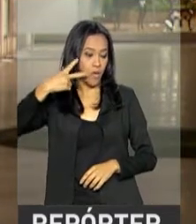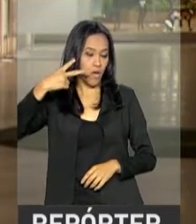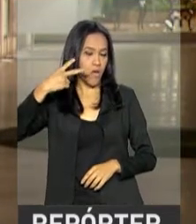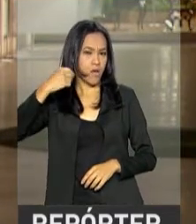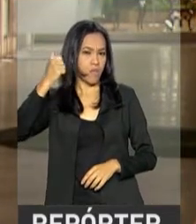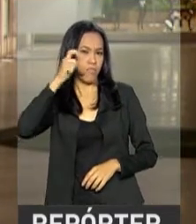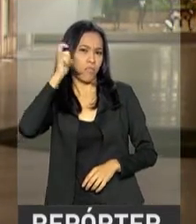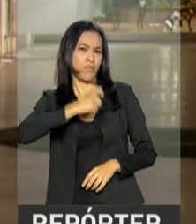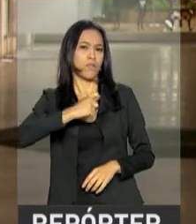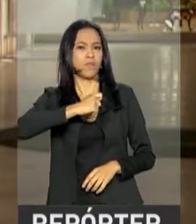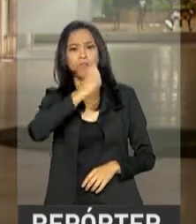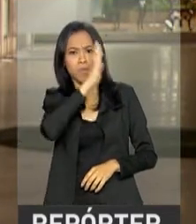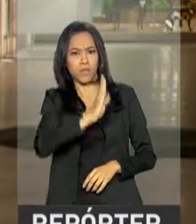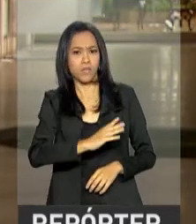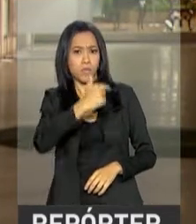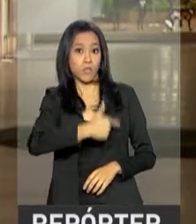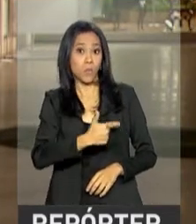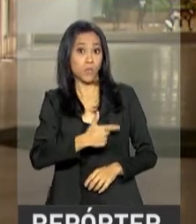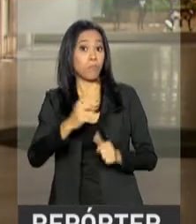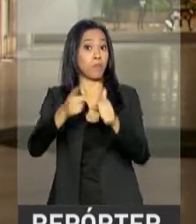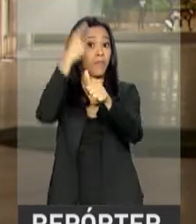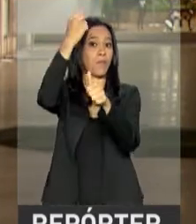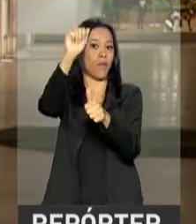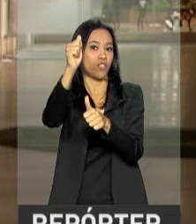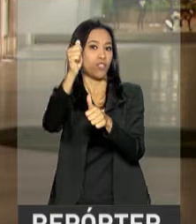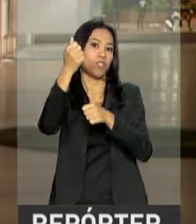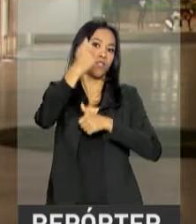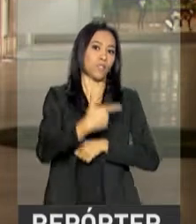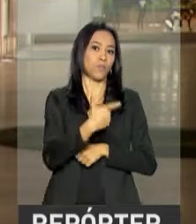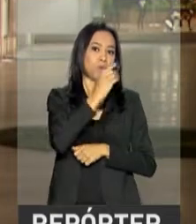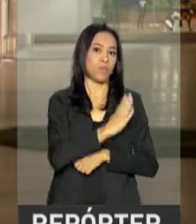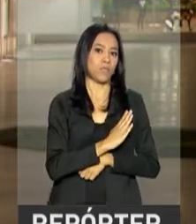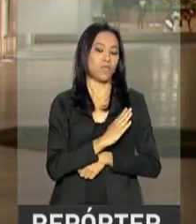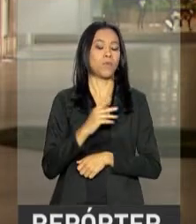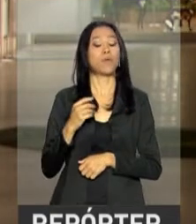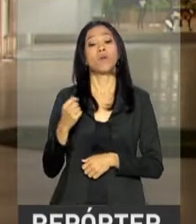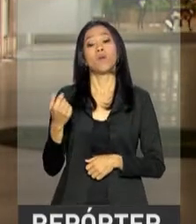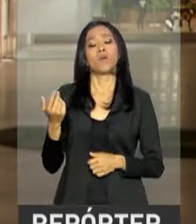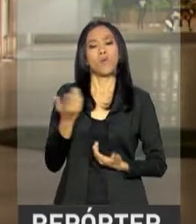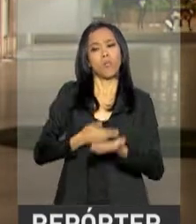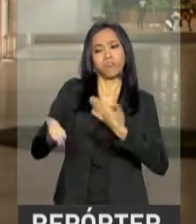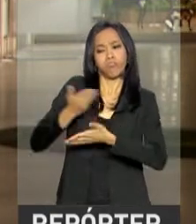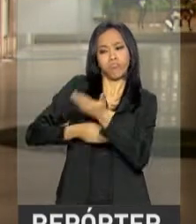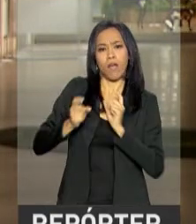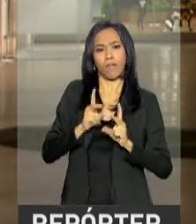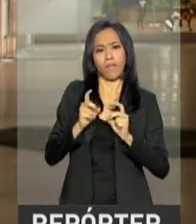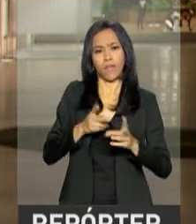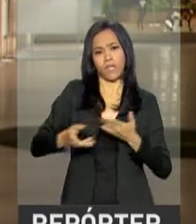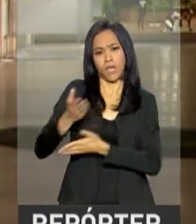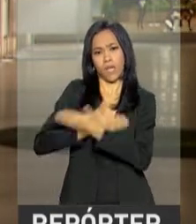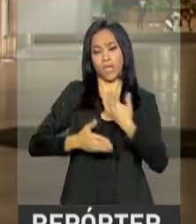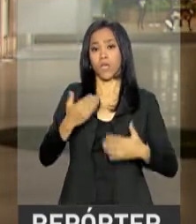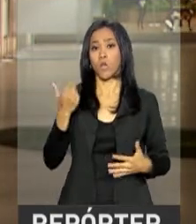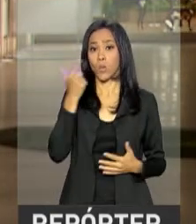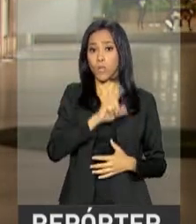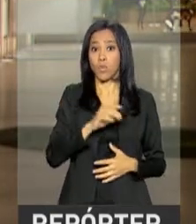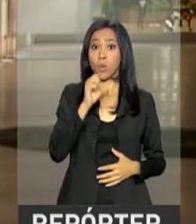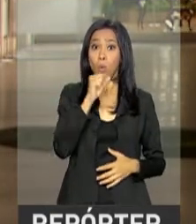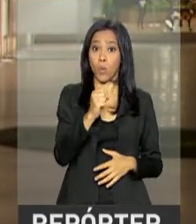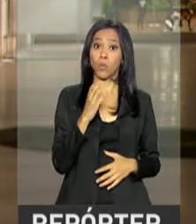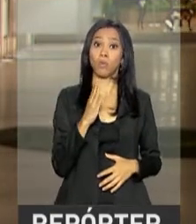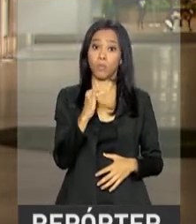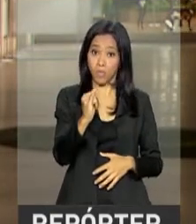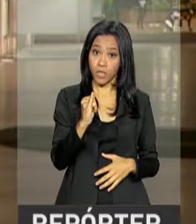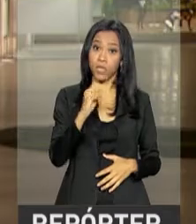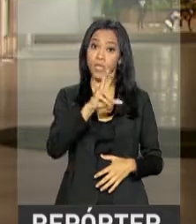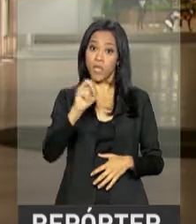região atrás somente da argentina o fluxo comercial entre os dois países chegou a oito milhões e meio de dólares